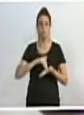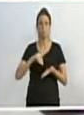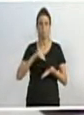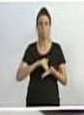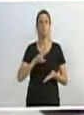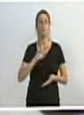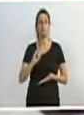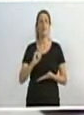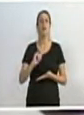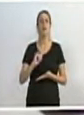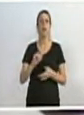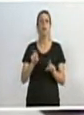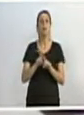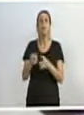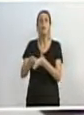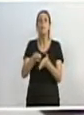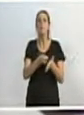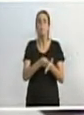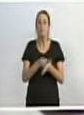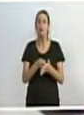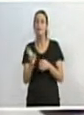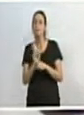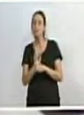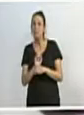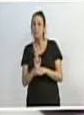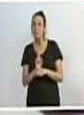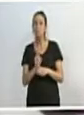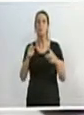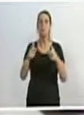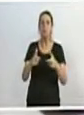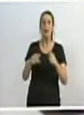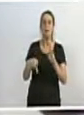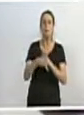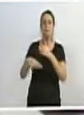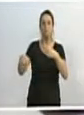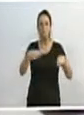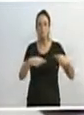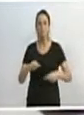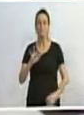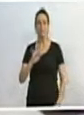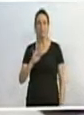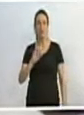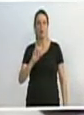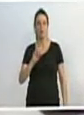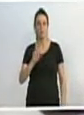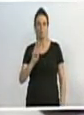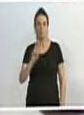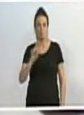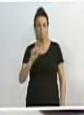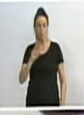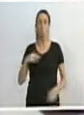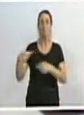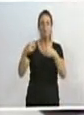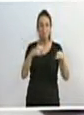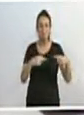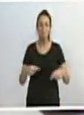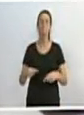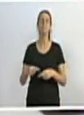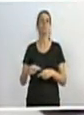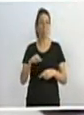pela manutenção e acompanhamento do fórum, que eu acho que é uma das conquistas também importantes desse debate até